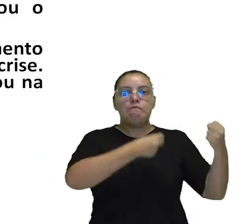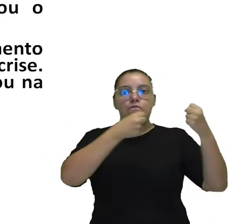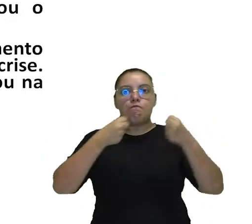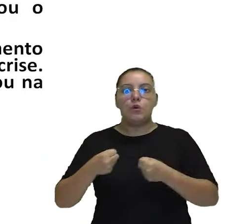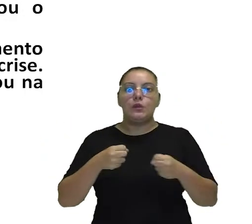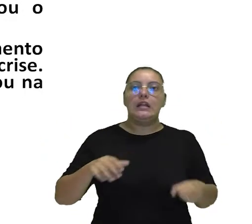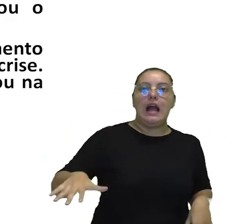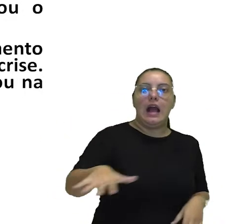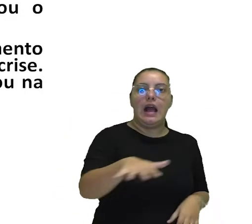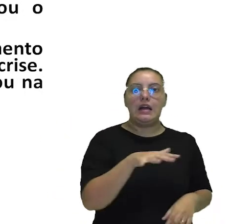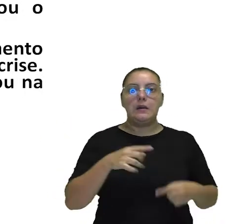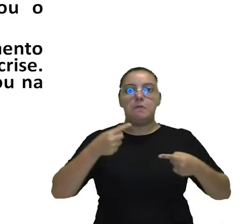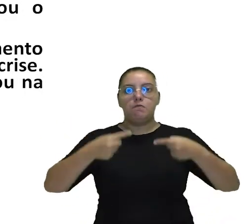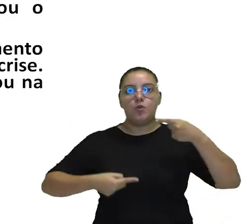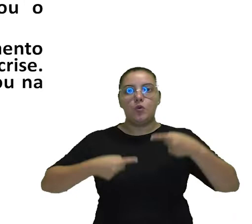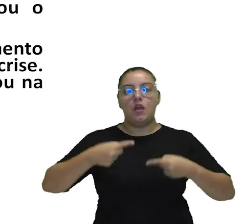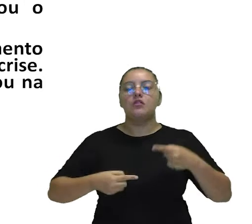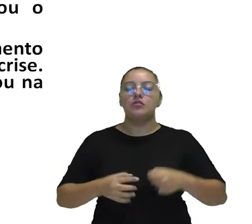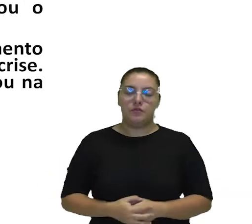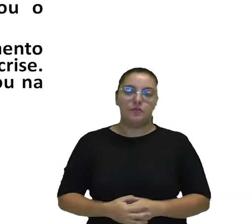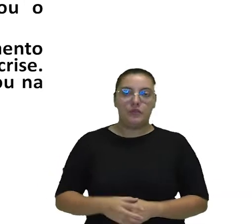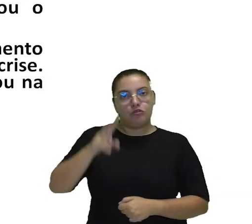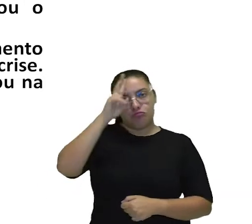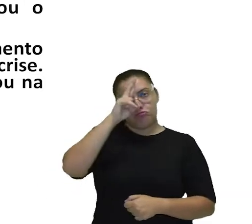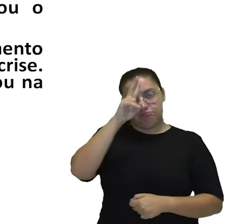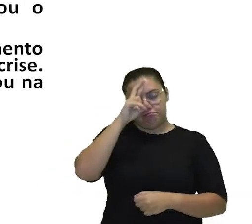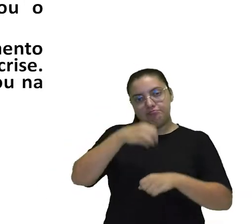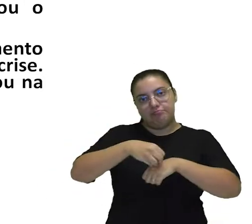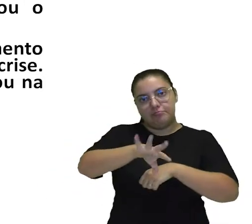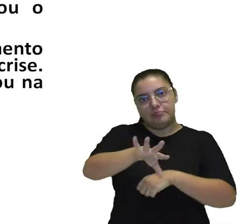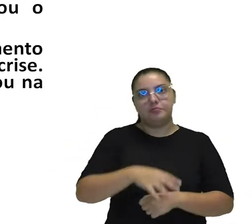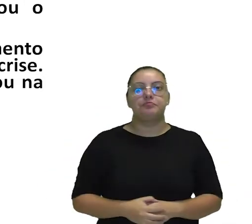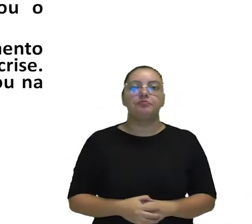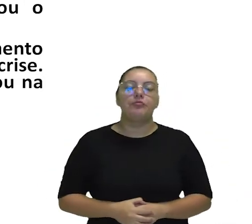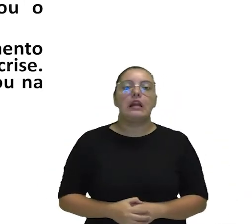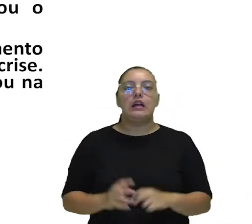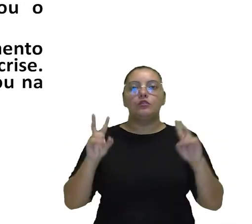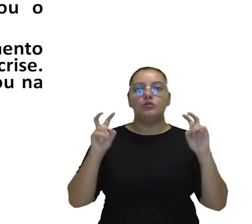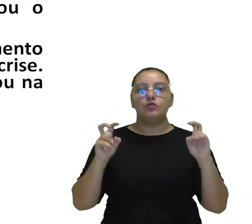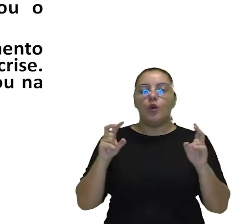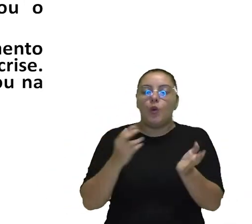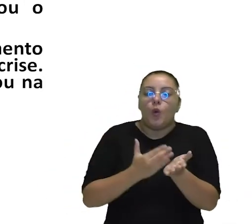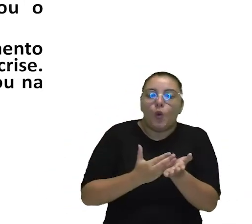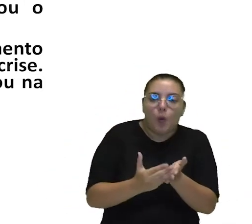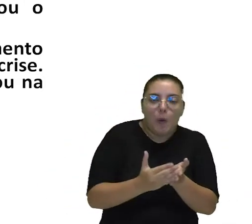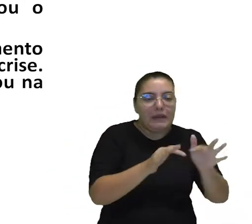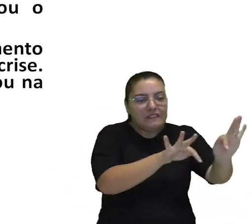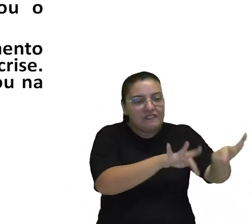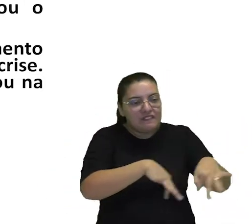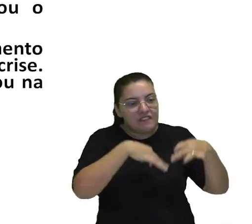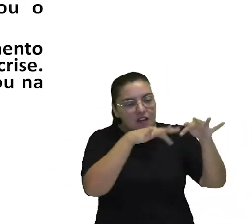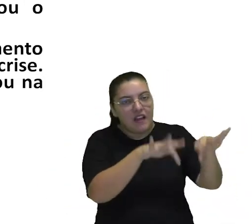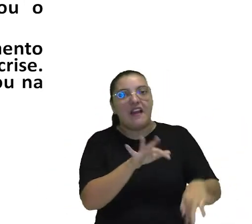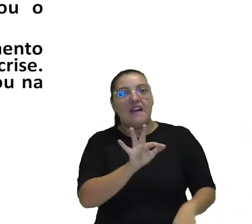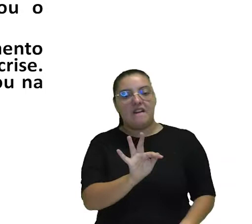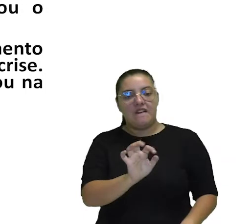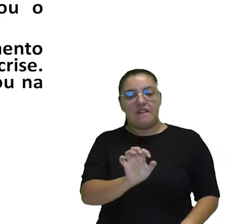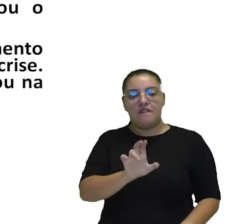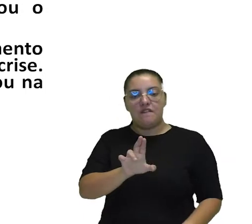político. Vou contar uma história. Quando eu falo do início do feudalismo, eu falo de um governo